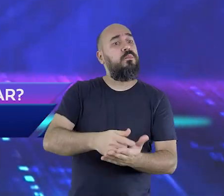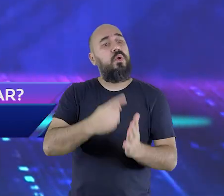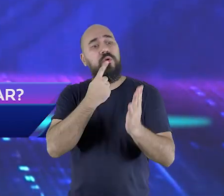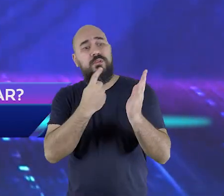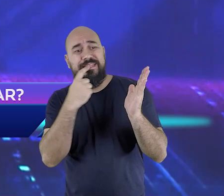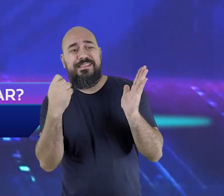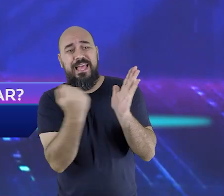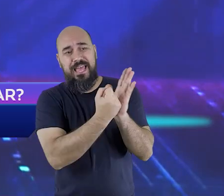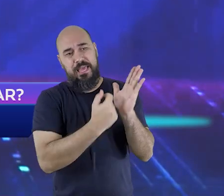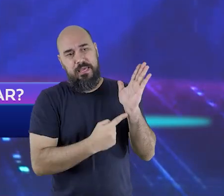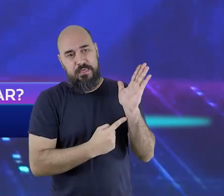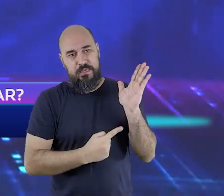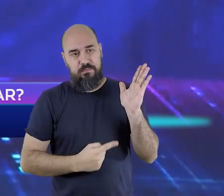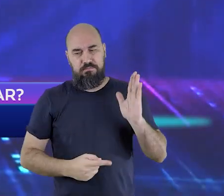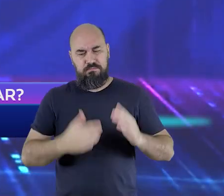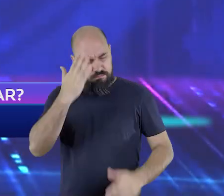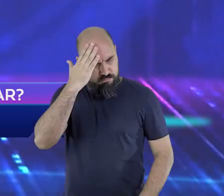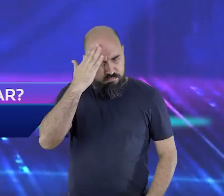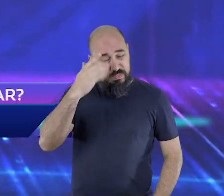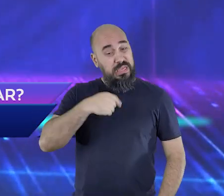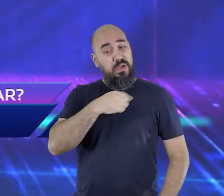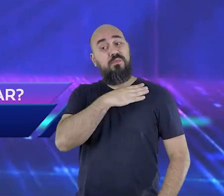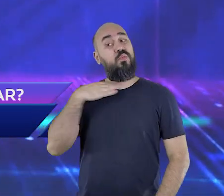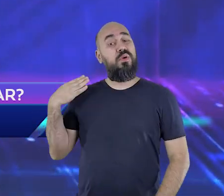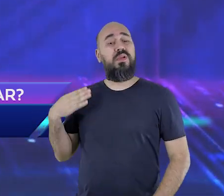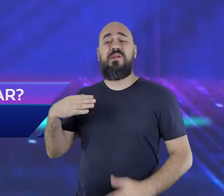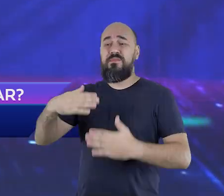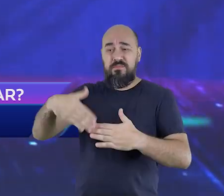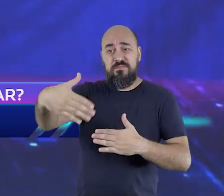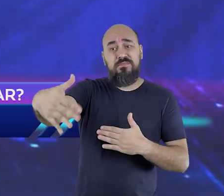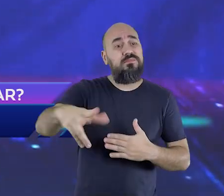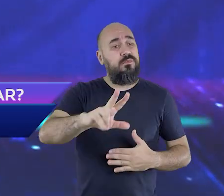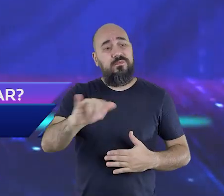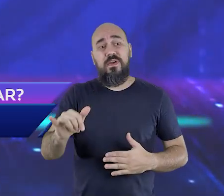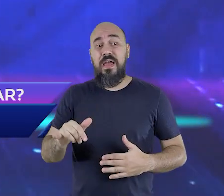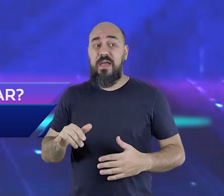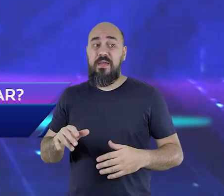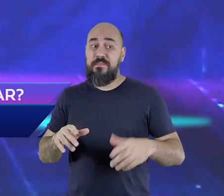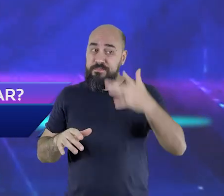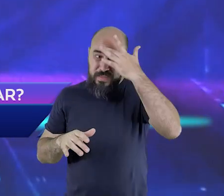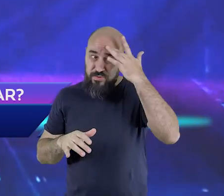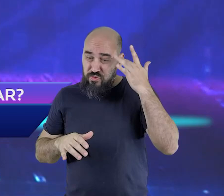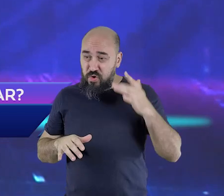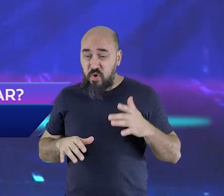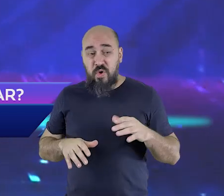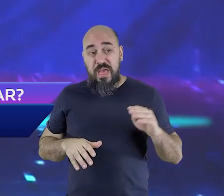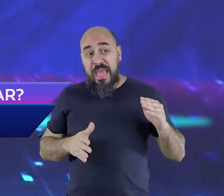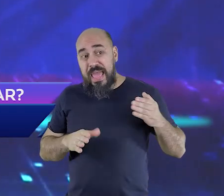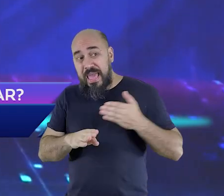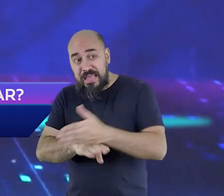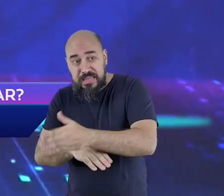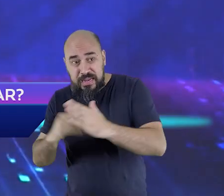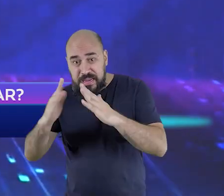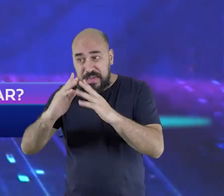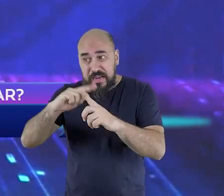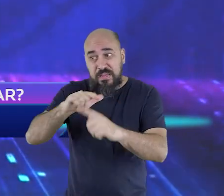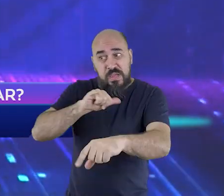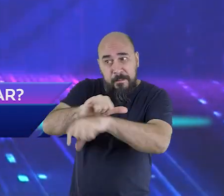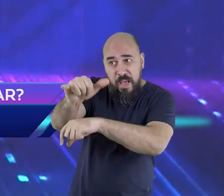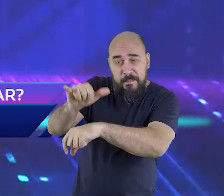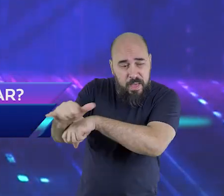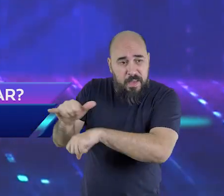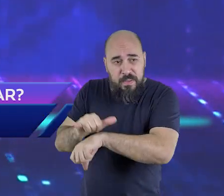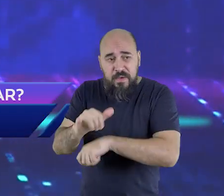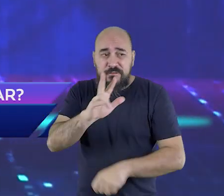entre vós penetrarão lobos vorazes, que não pouparão o rebanho." Verso 30. "E que dentre vós mesmos se